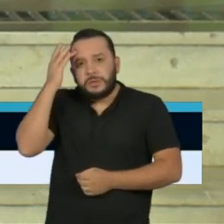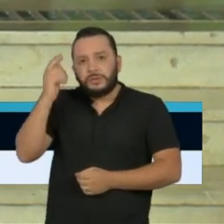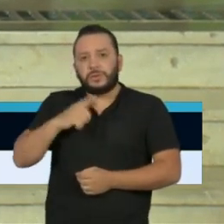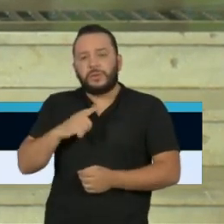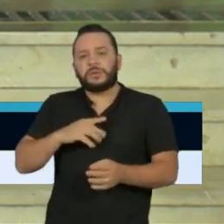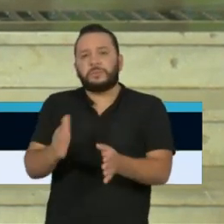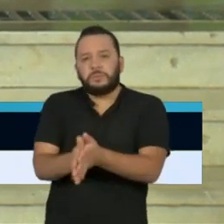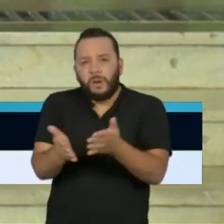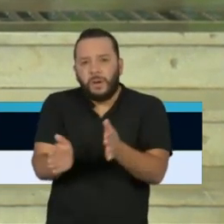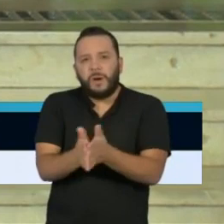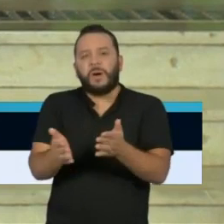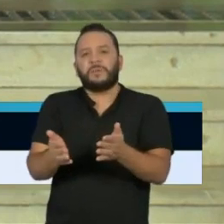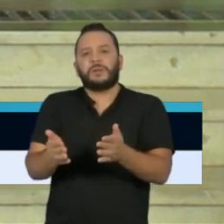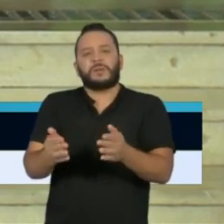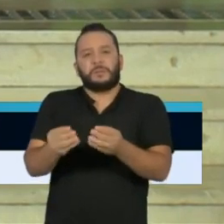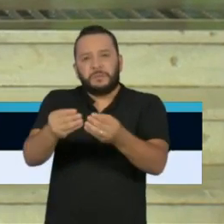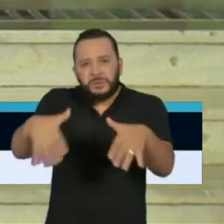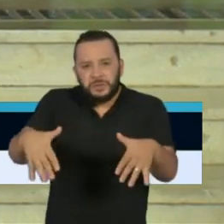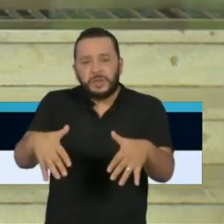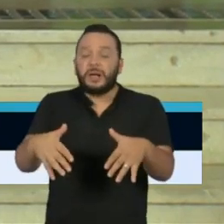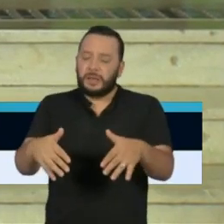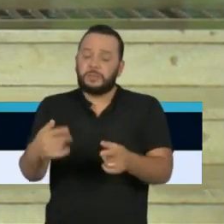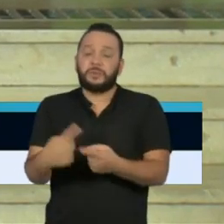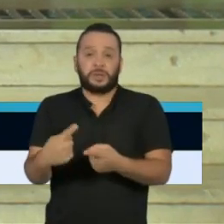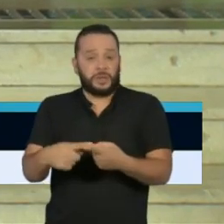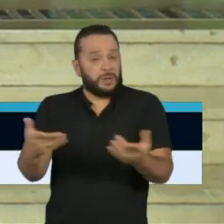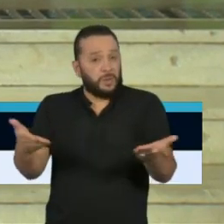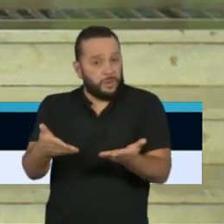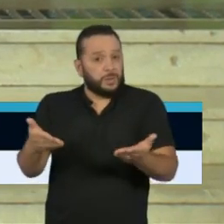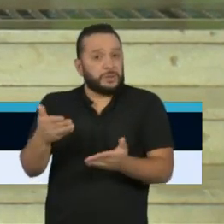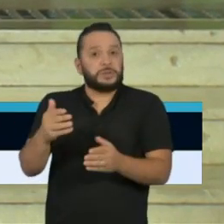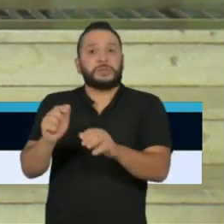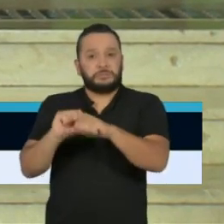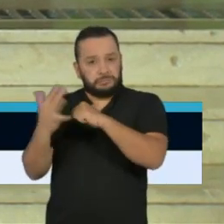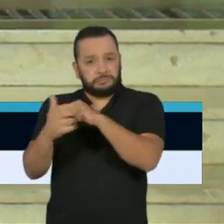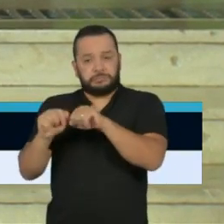Infelizmente, com a pandemia, muito mais gente está precisando desse tipo de assistência